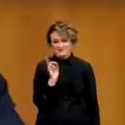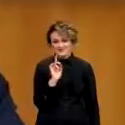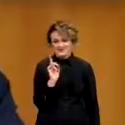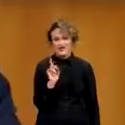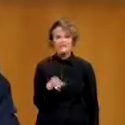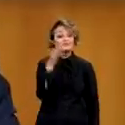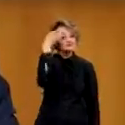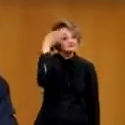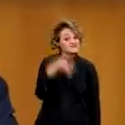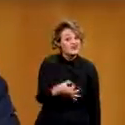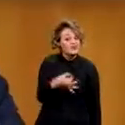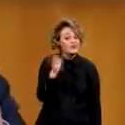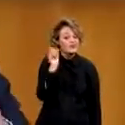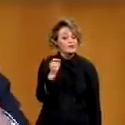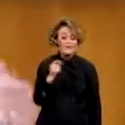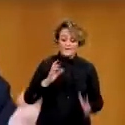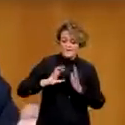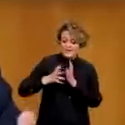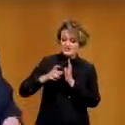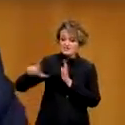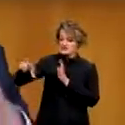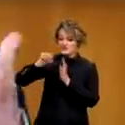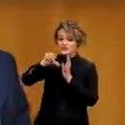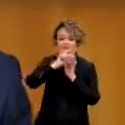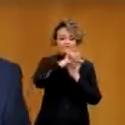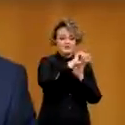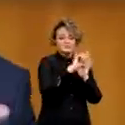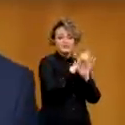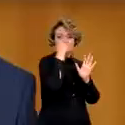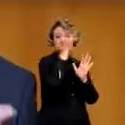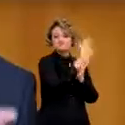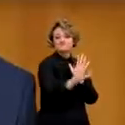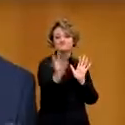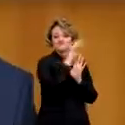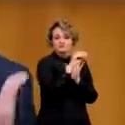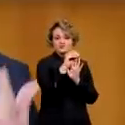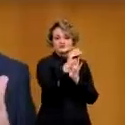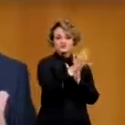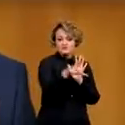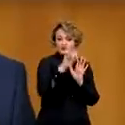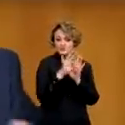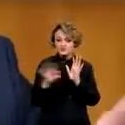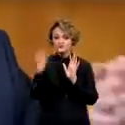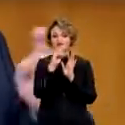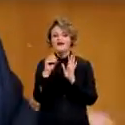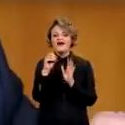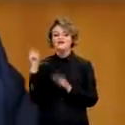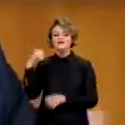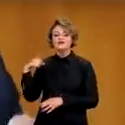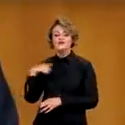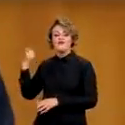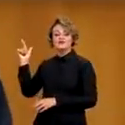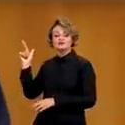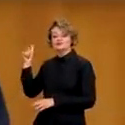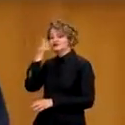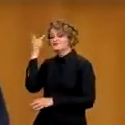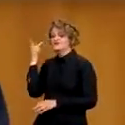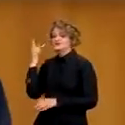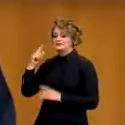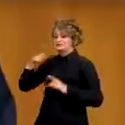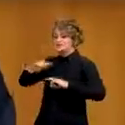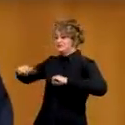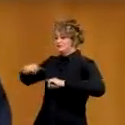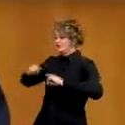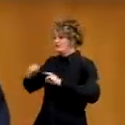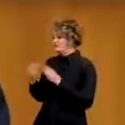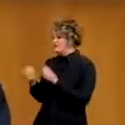ideal seria que um partido elegesse todo mundo. Mesmo quando elegeu todo mundo, o Ulisses Guimarães tinha dificuldade de presidir a